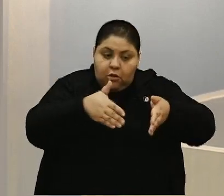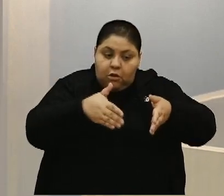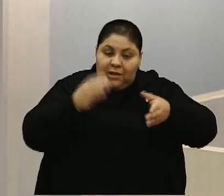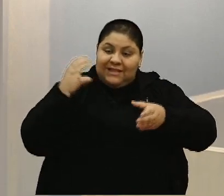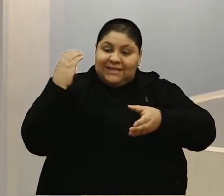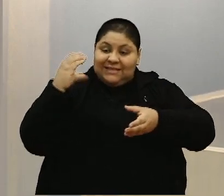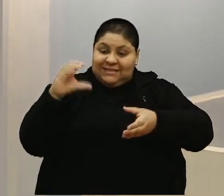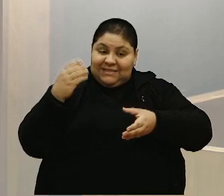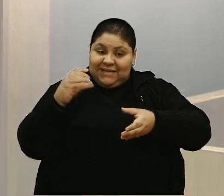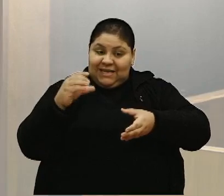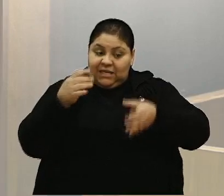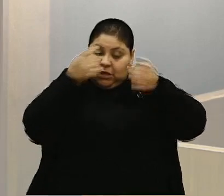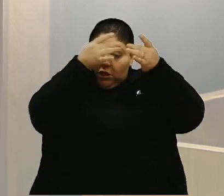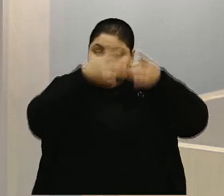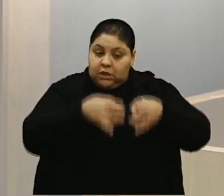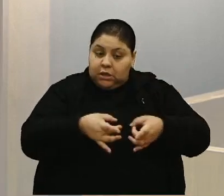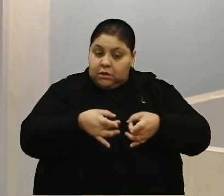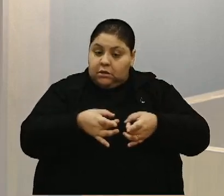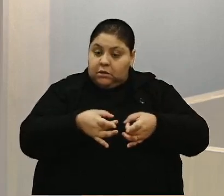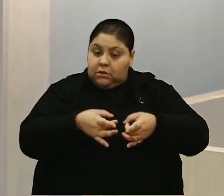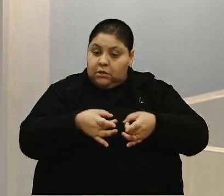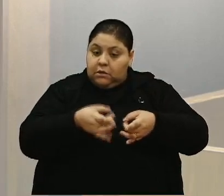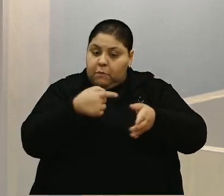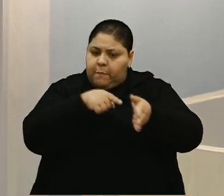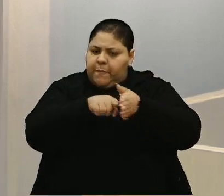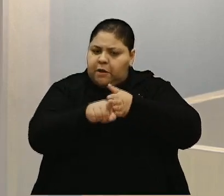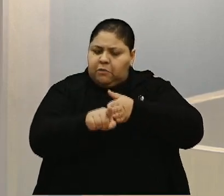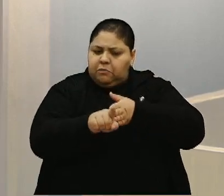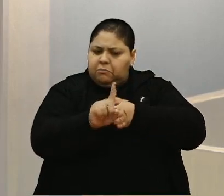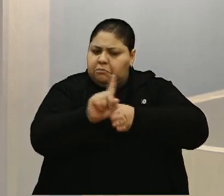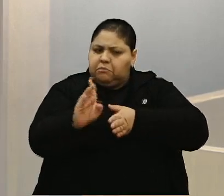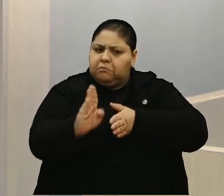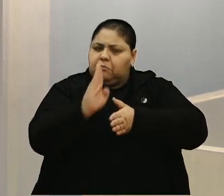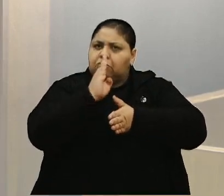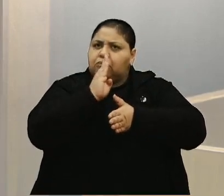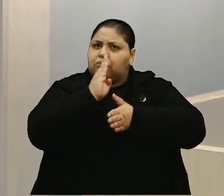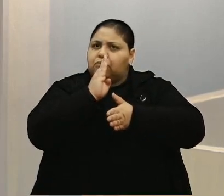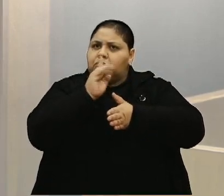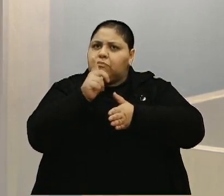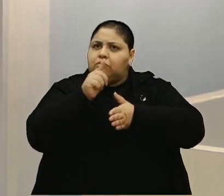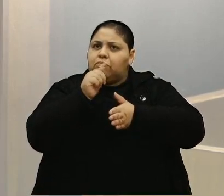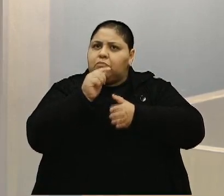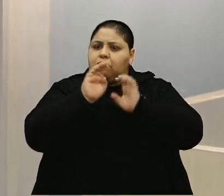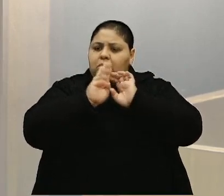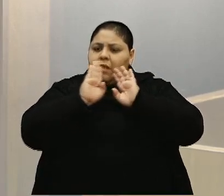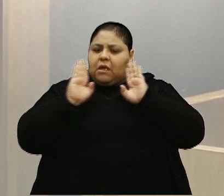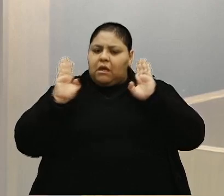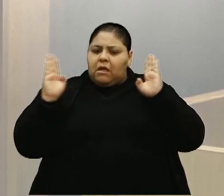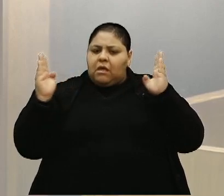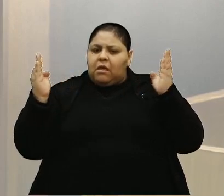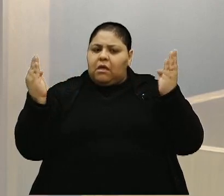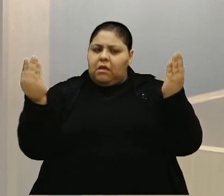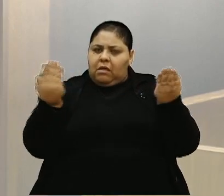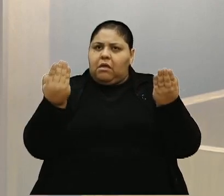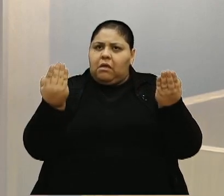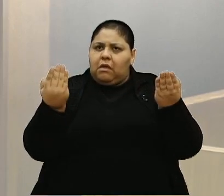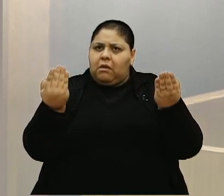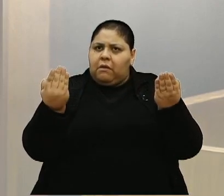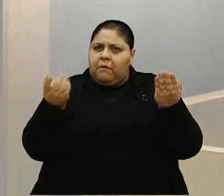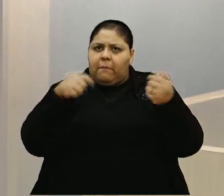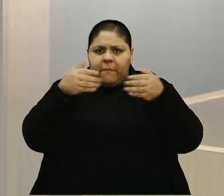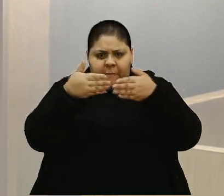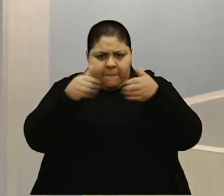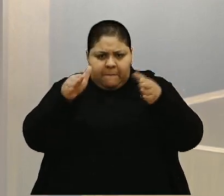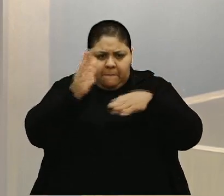ciência. Mas perguntas que não querem calar. A represa, as comportas da represa teriam que ser abertas há